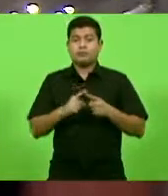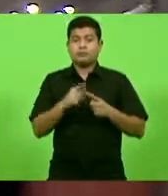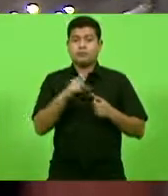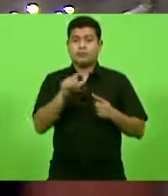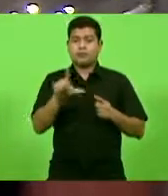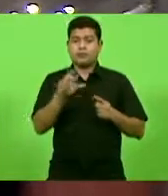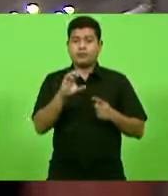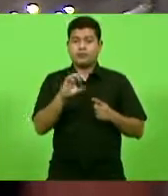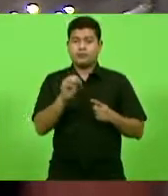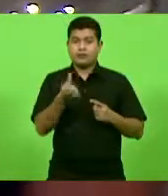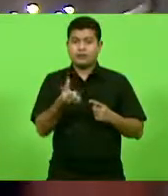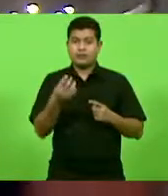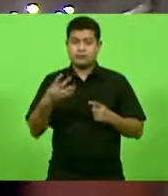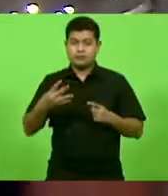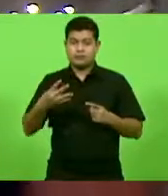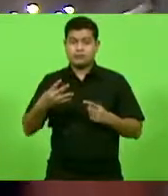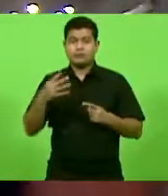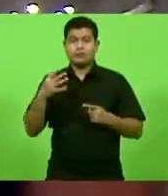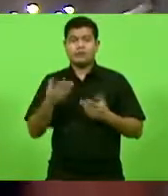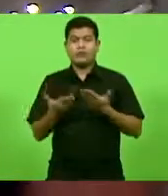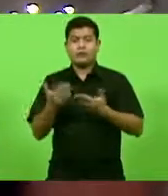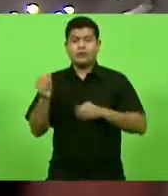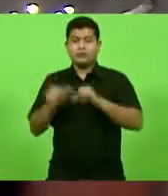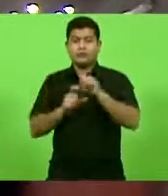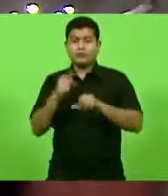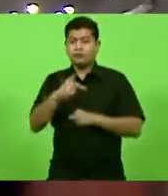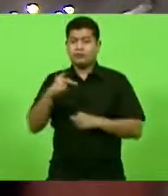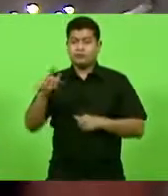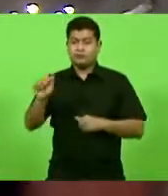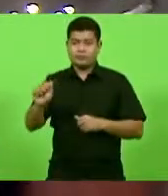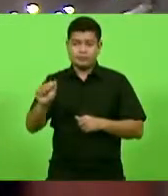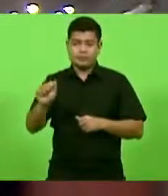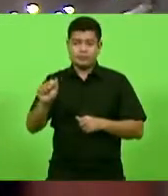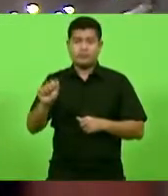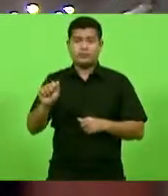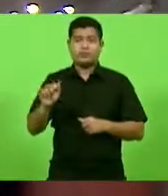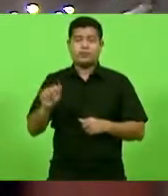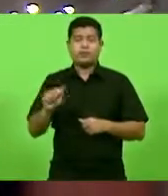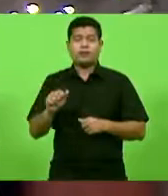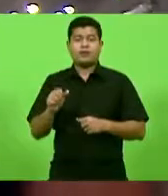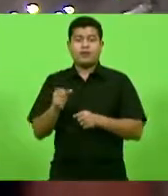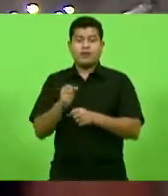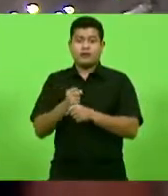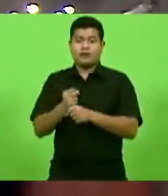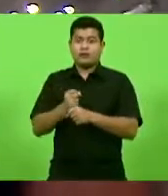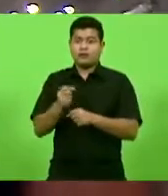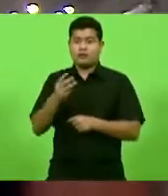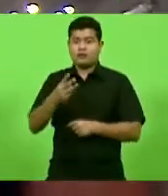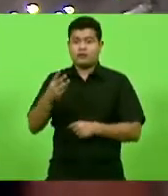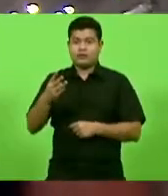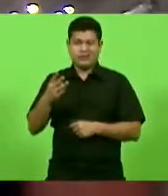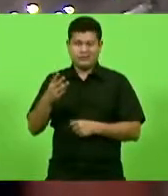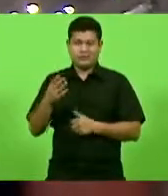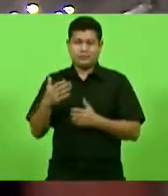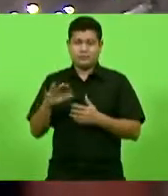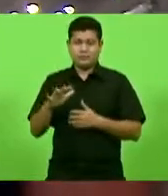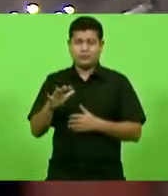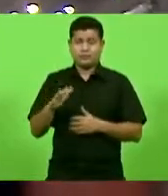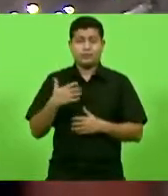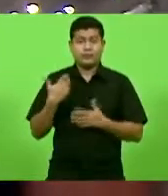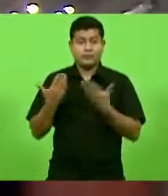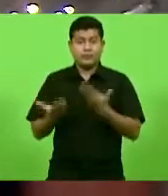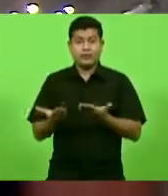trata da modificação no PPA para os próximos 3 anos, que o governo propõe a sua autorização